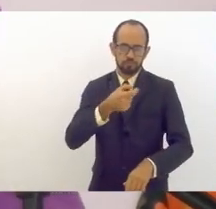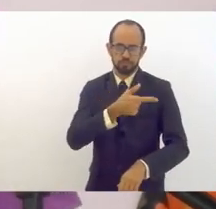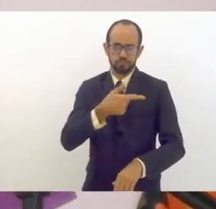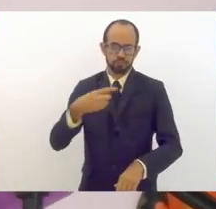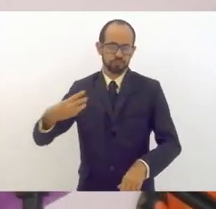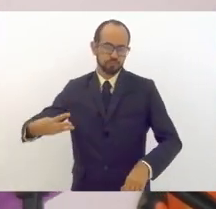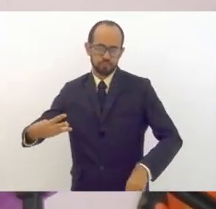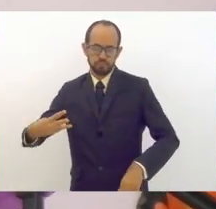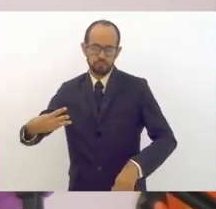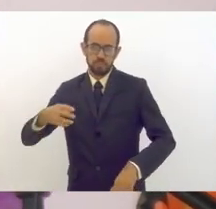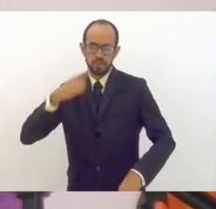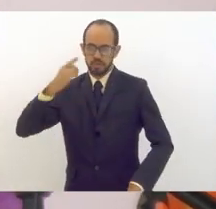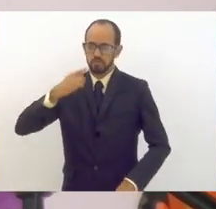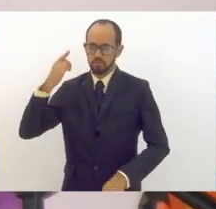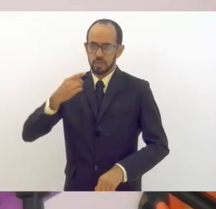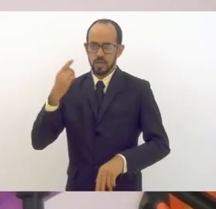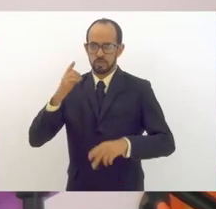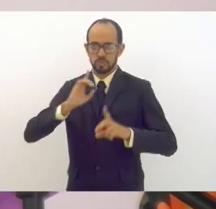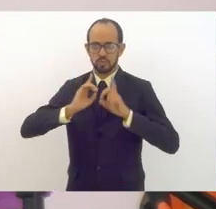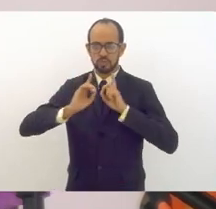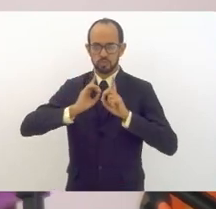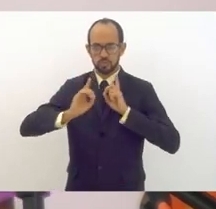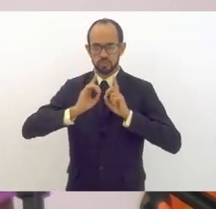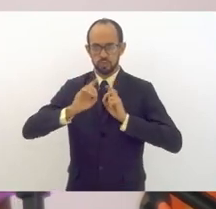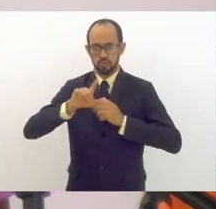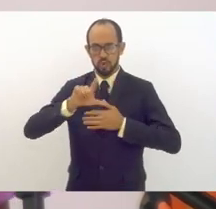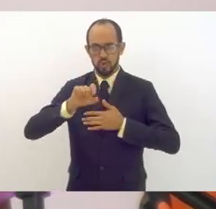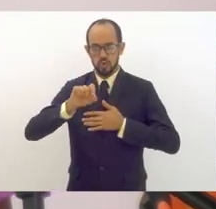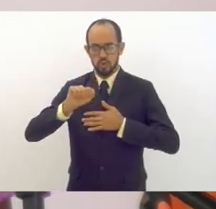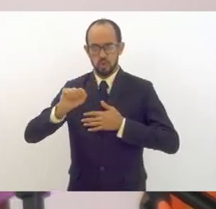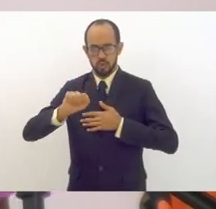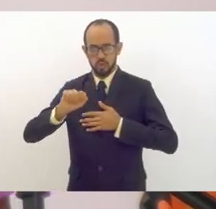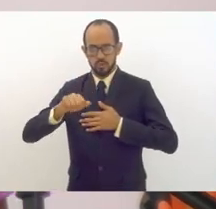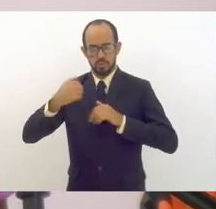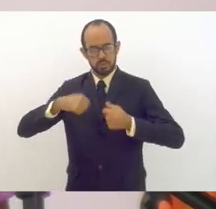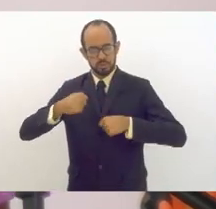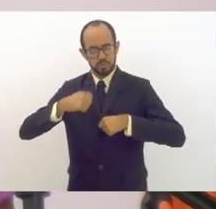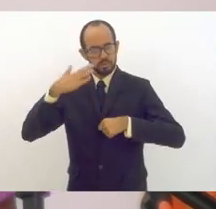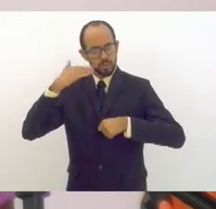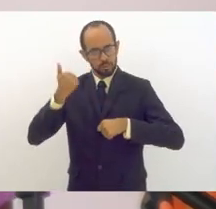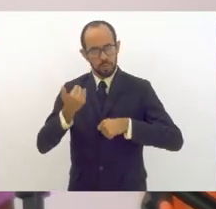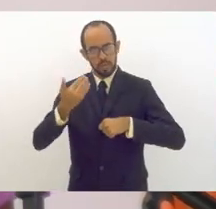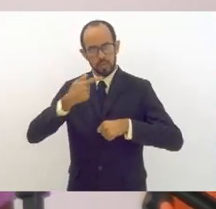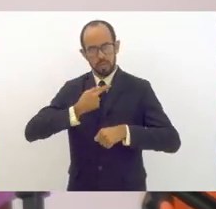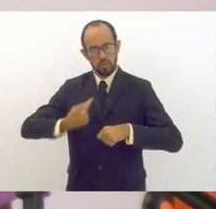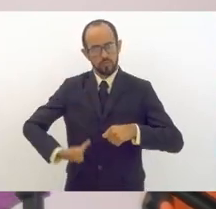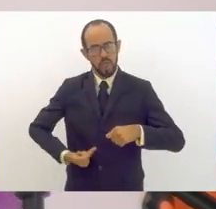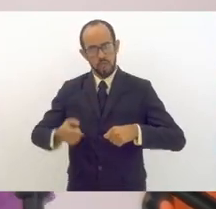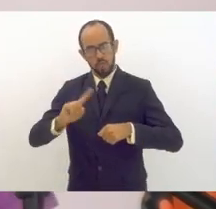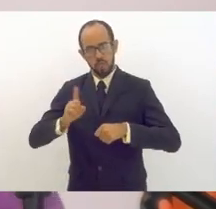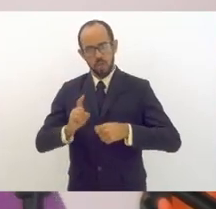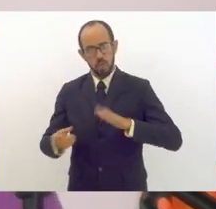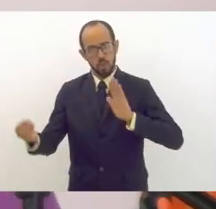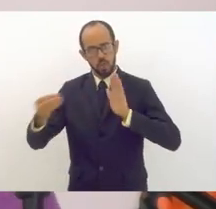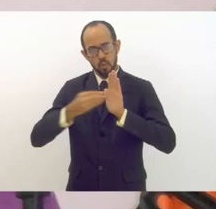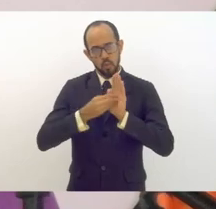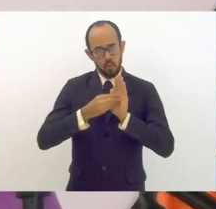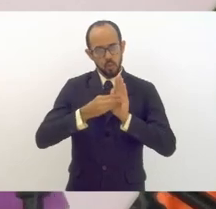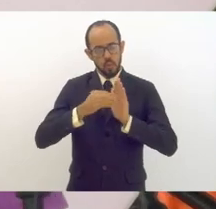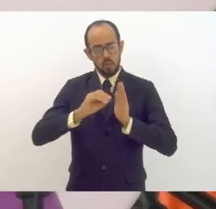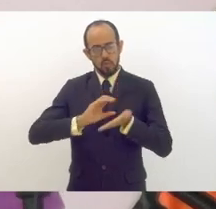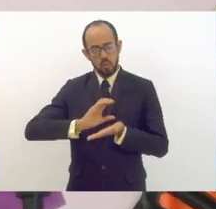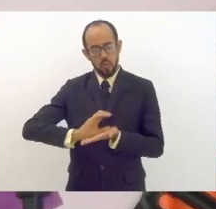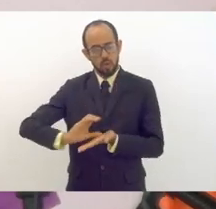Os deputados e deputadas que estão discutindo a LOA têm que saber que o Governo do Estado não incluiu no orçamento de